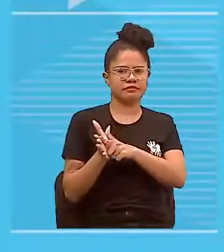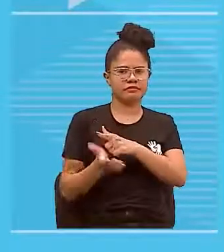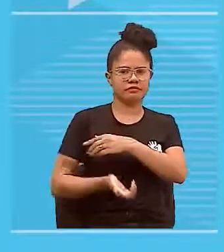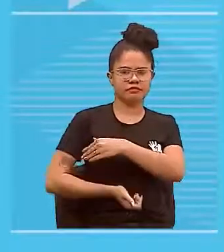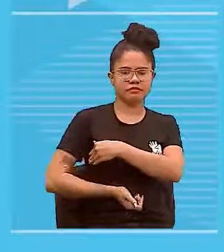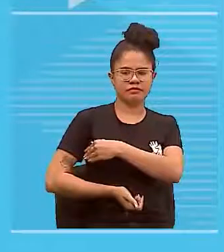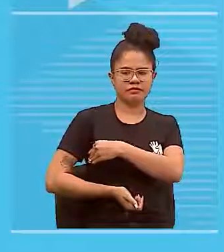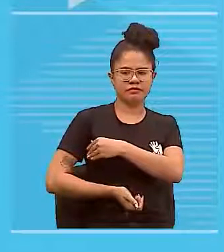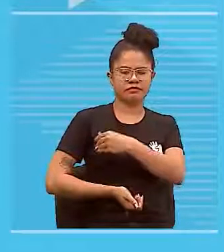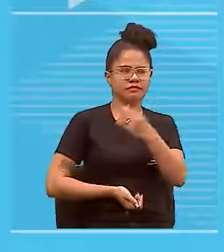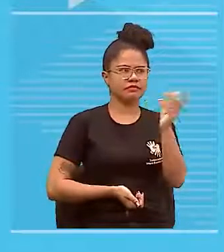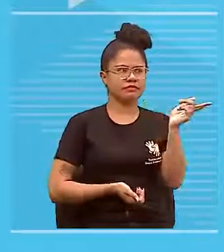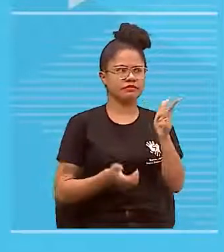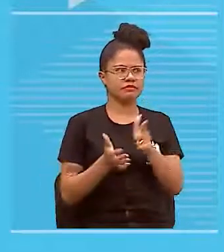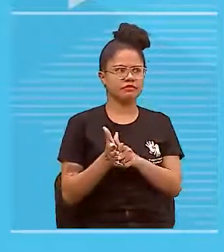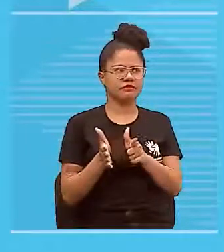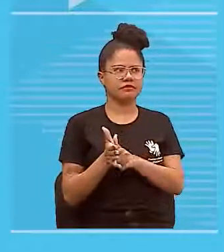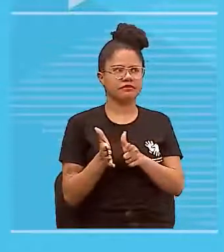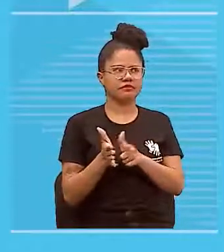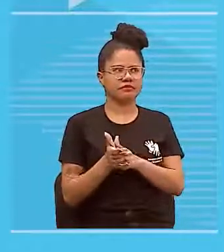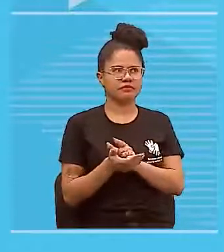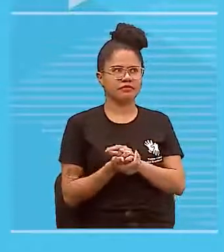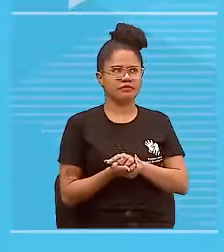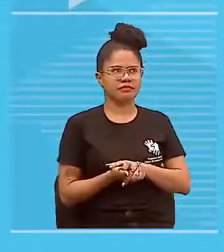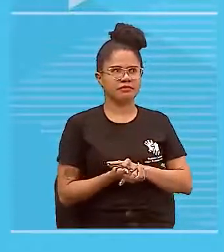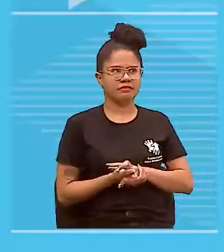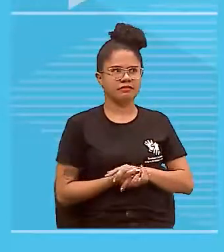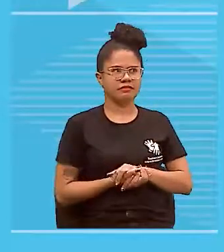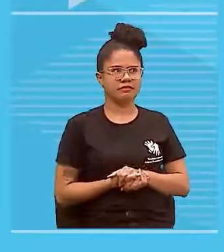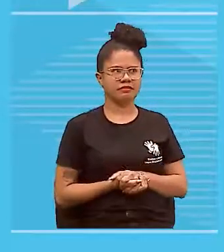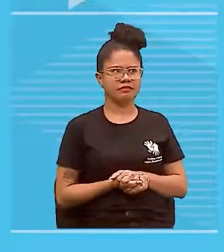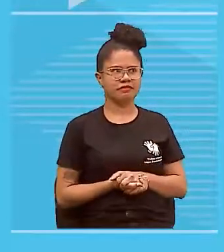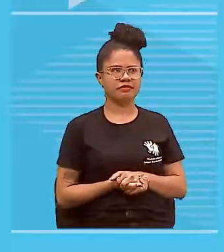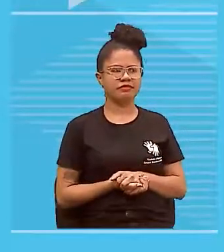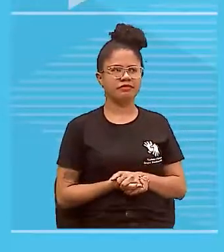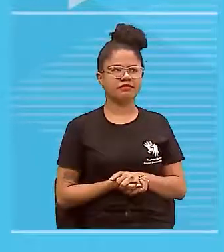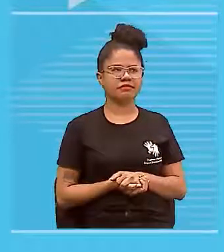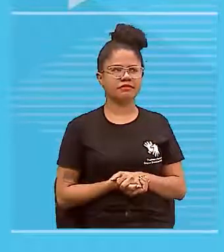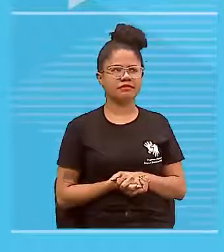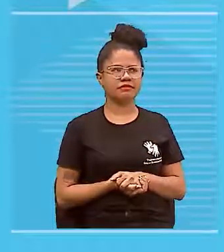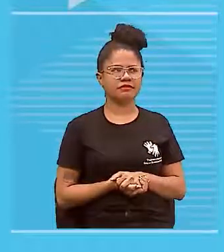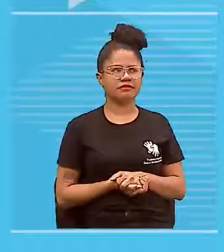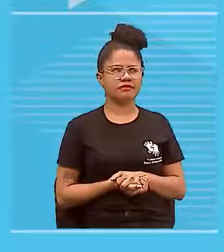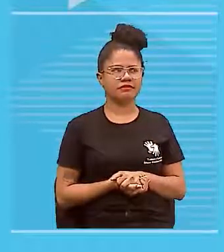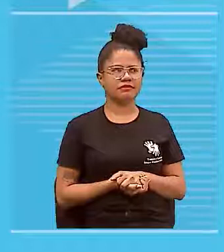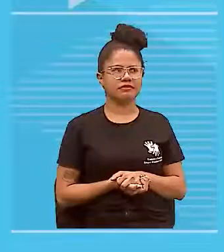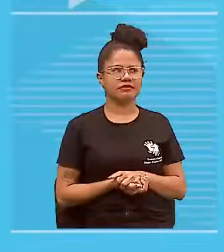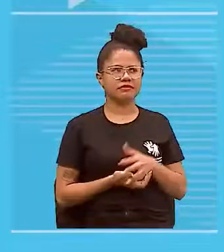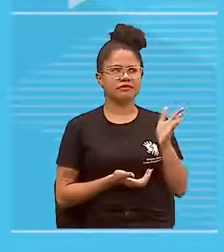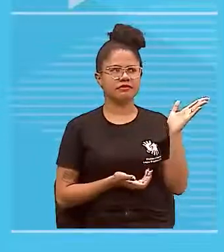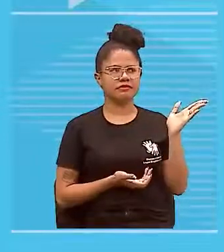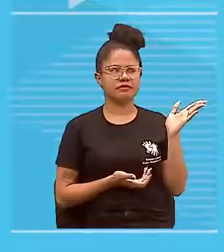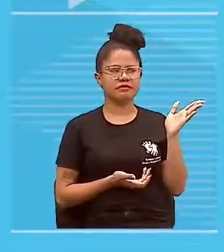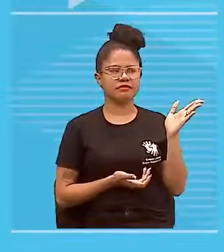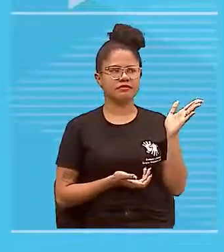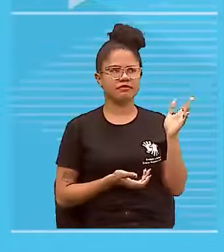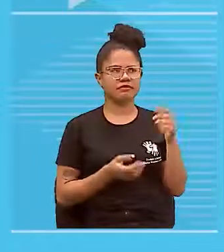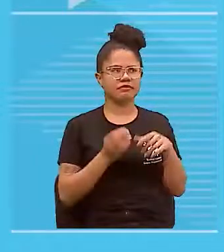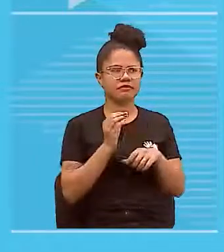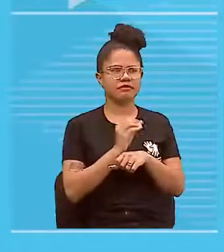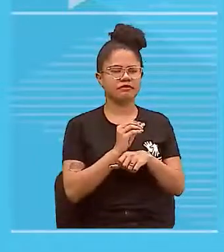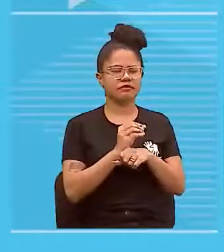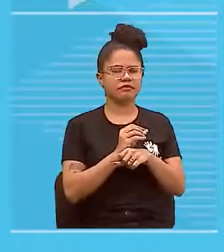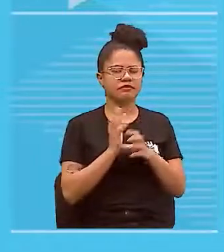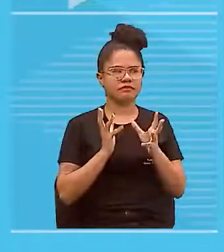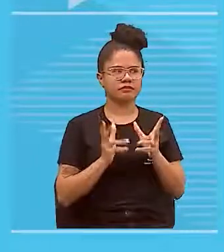papeletezinho aqui né boa chance né boa chance doméstica babá e